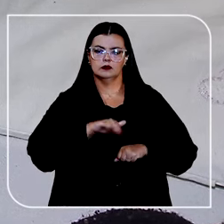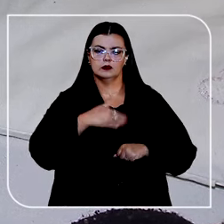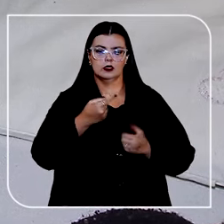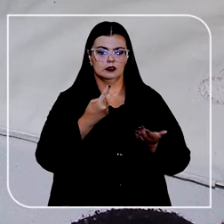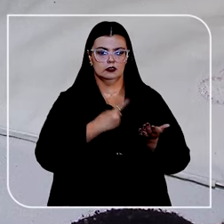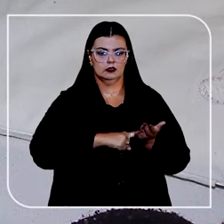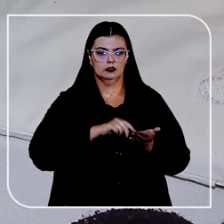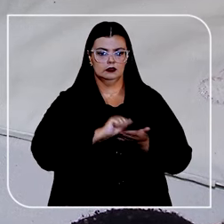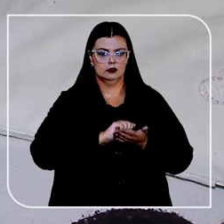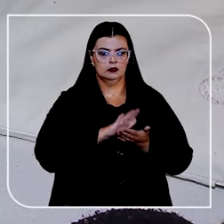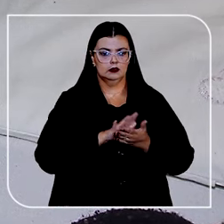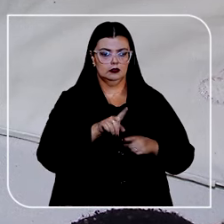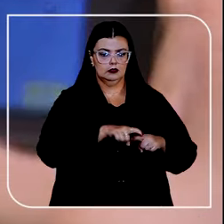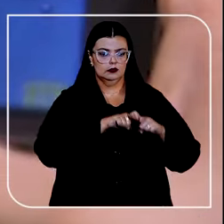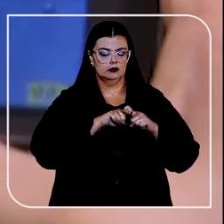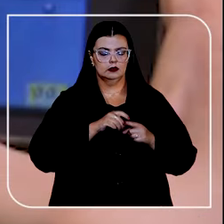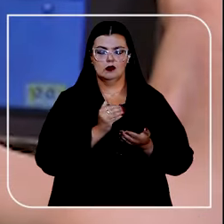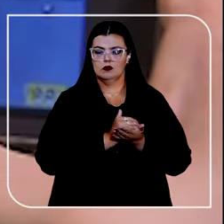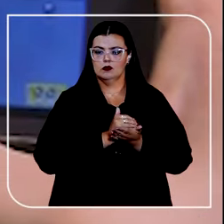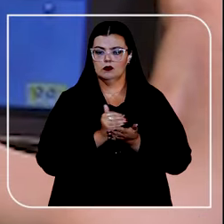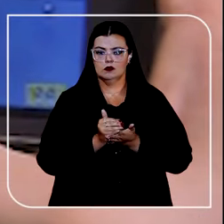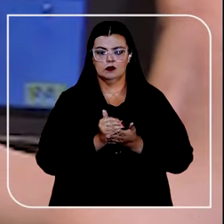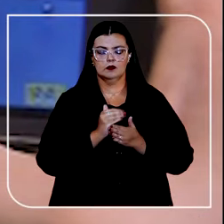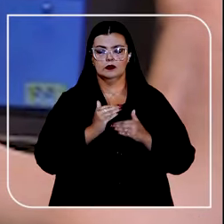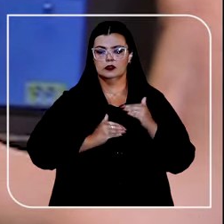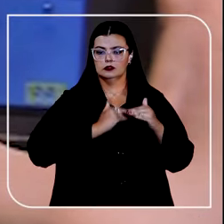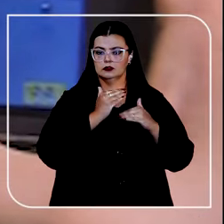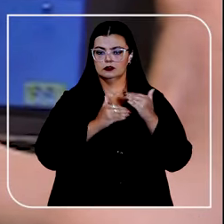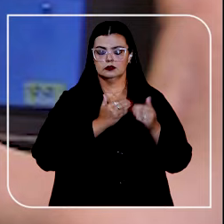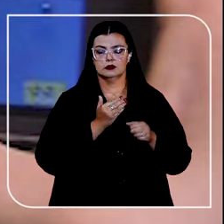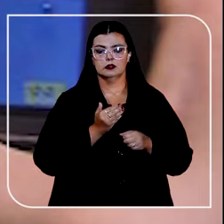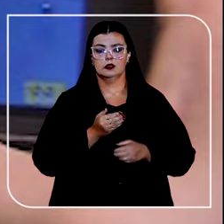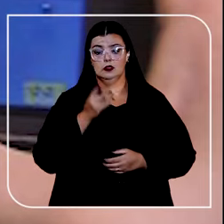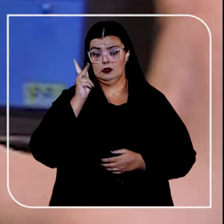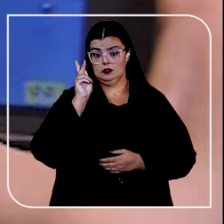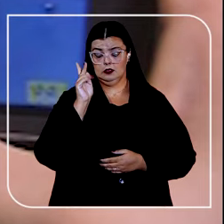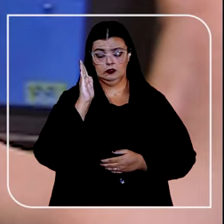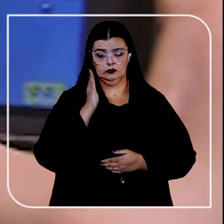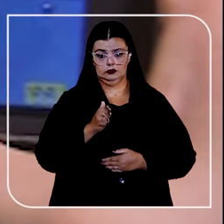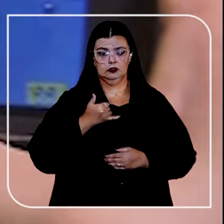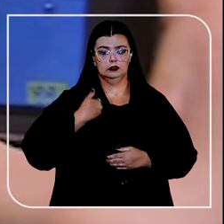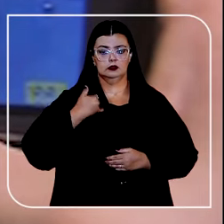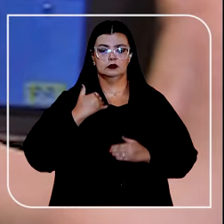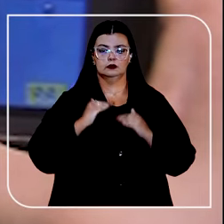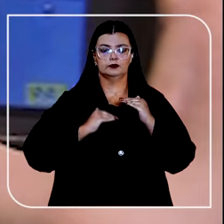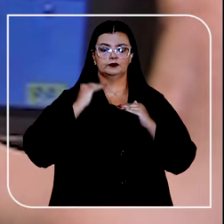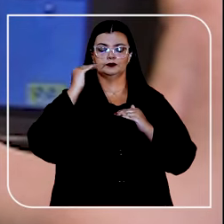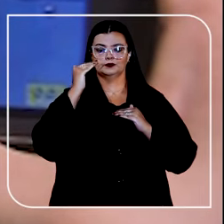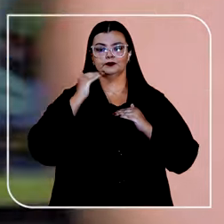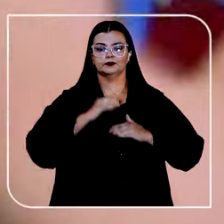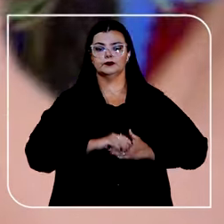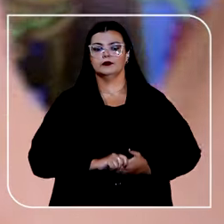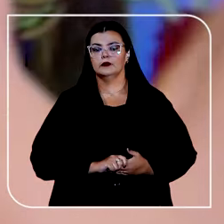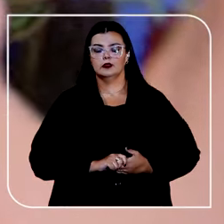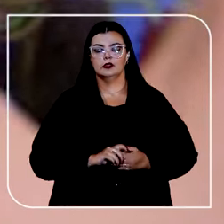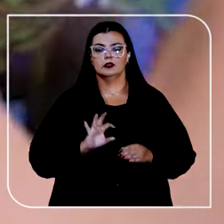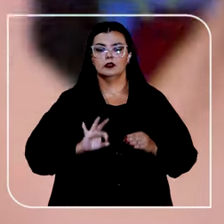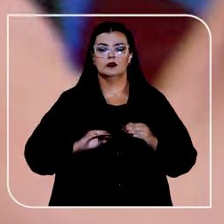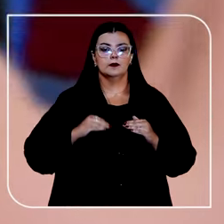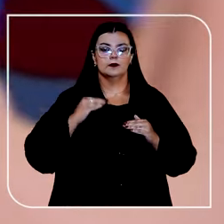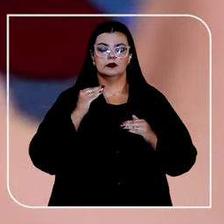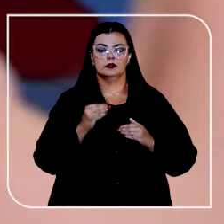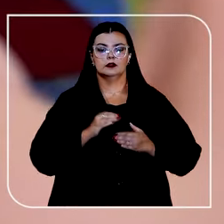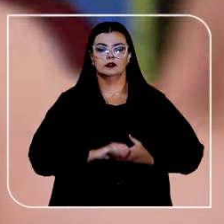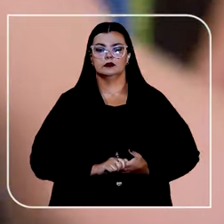prescricional da ação indenizatória não começa a correr automaticamente quando a vítima atinge a maioridade Civil segundo os